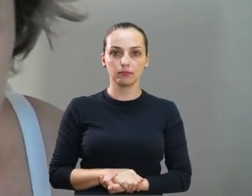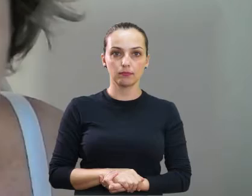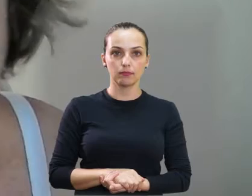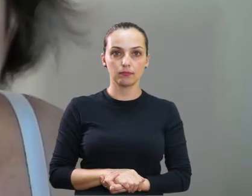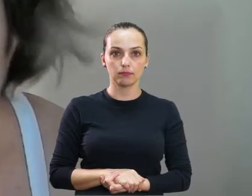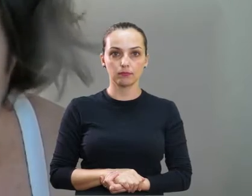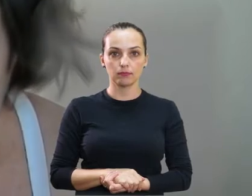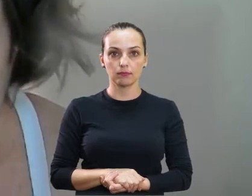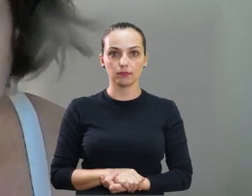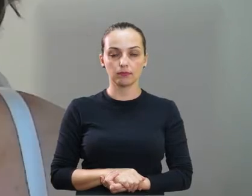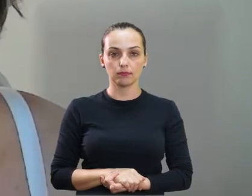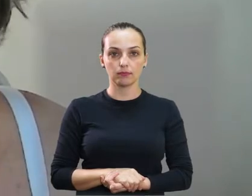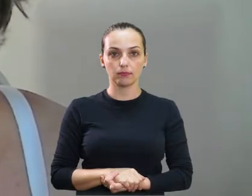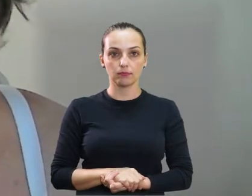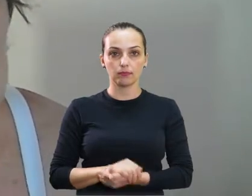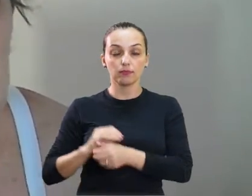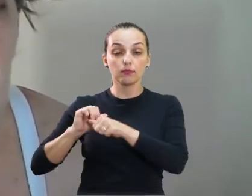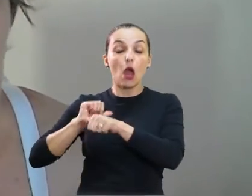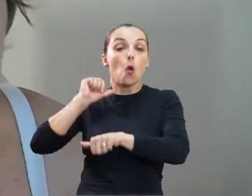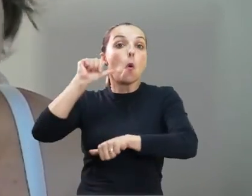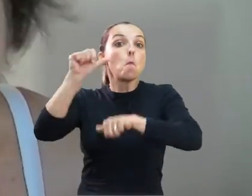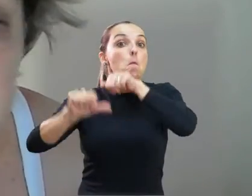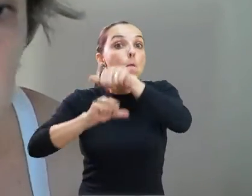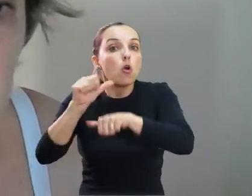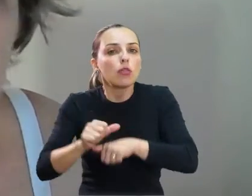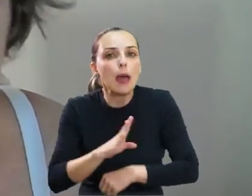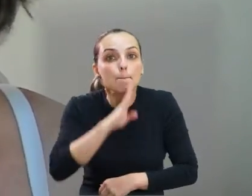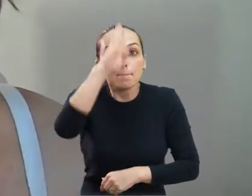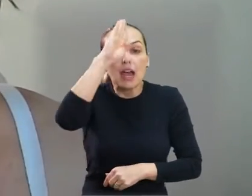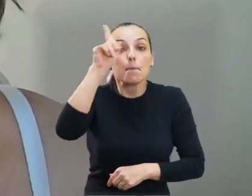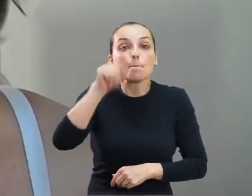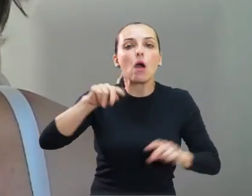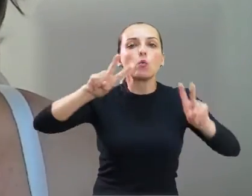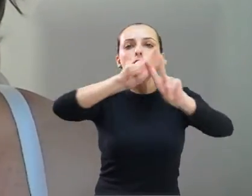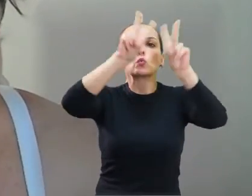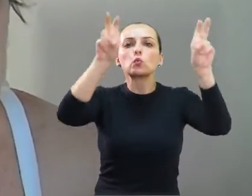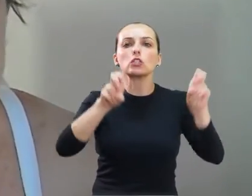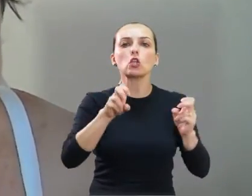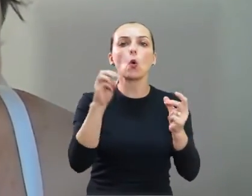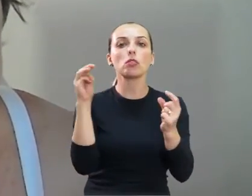rede do SUS. O que mudou muito é a meta